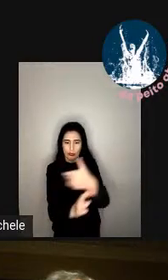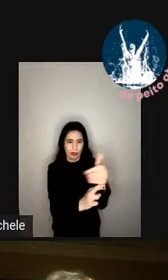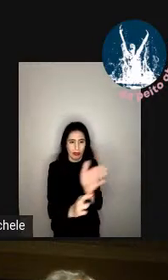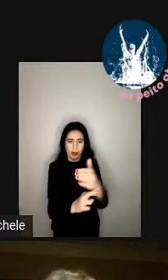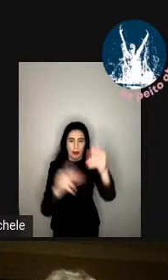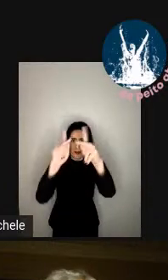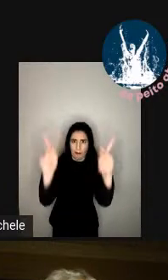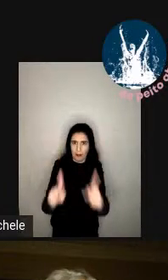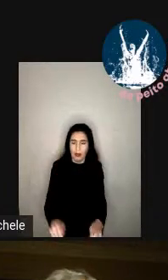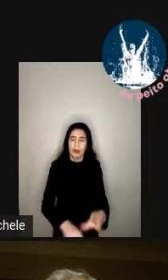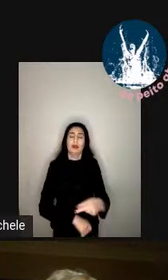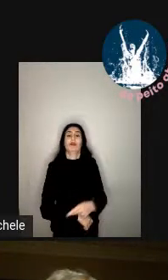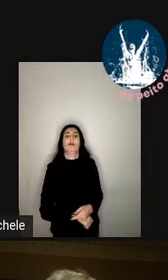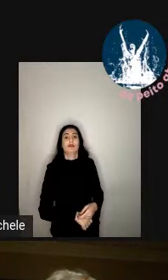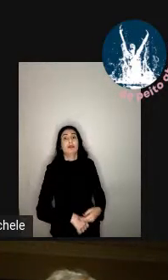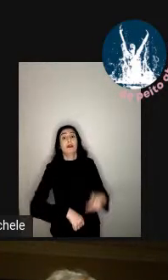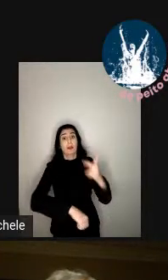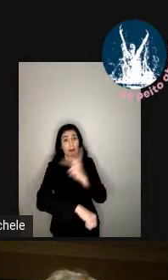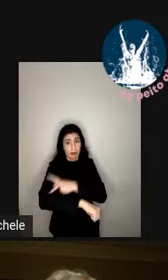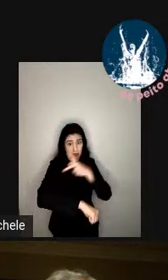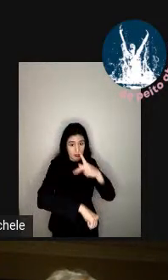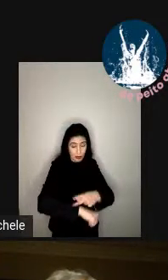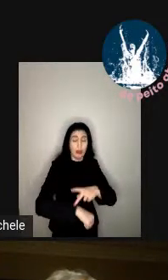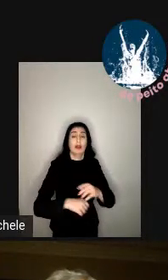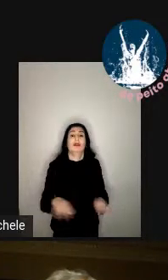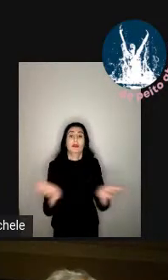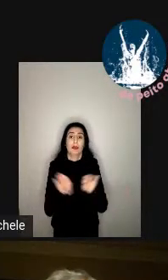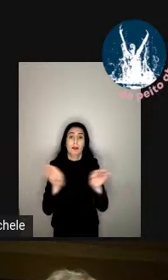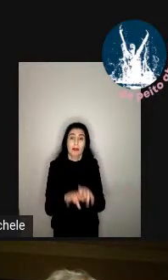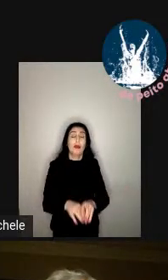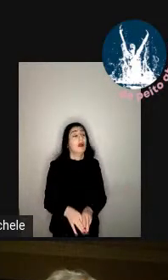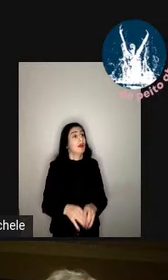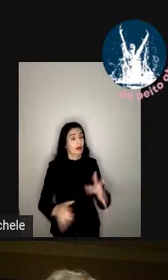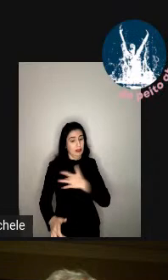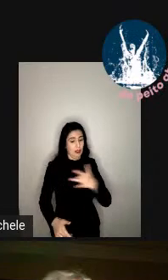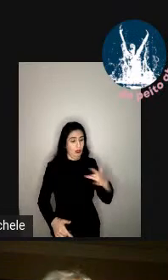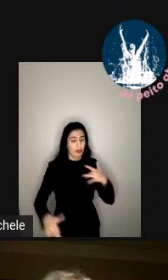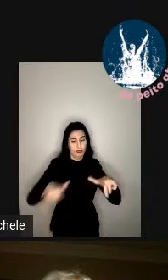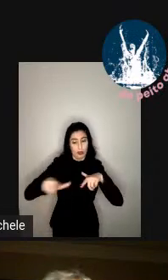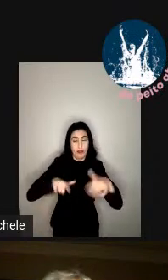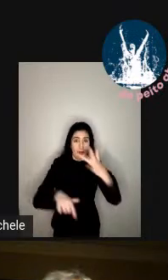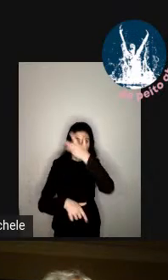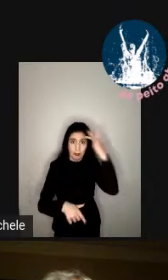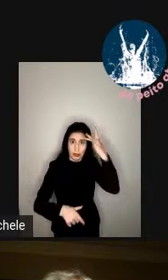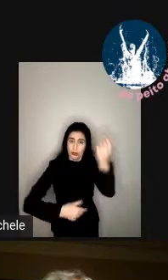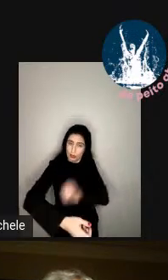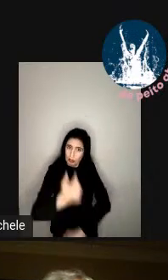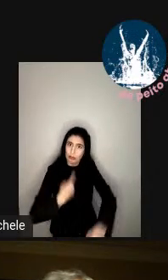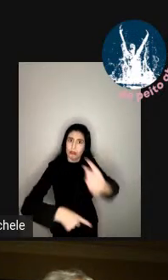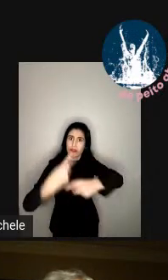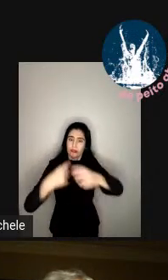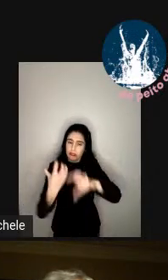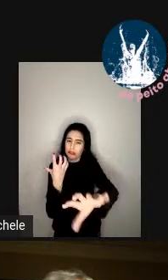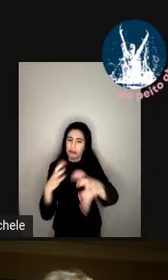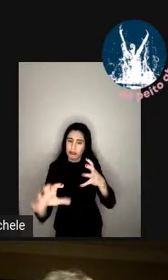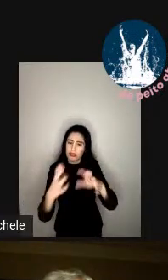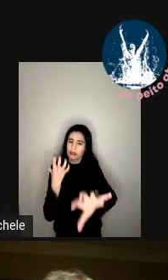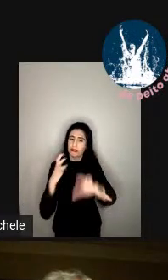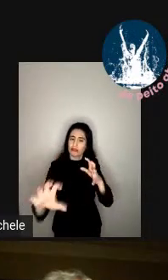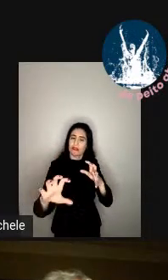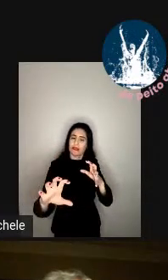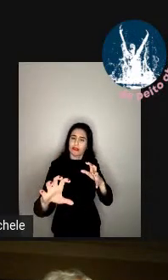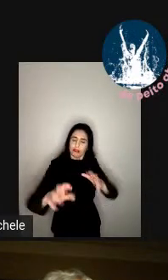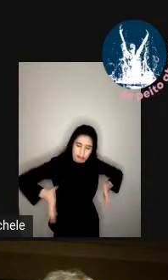é ativista pelas causas da saúde, em especial pela detecção precoce e o tratamento humanizado do câncer.